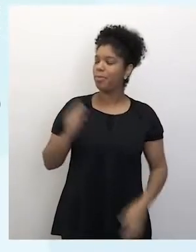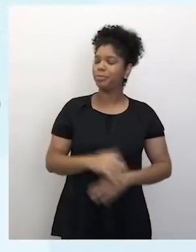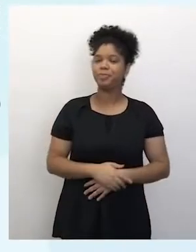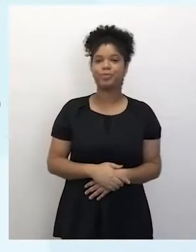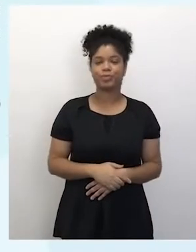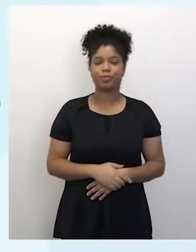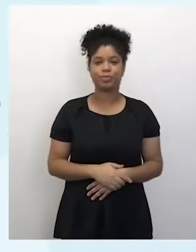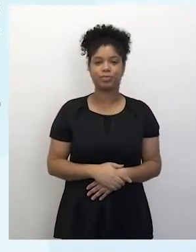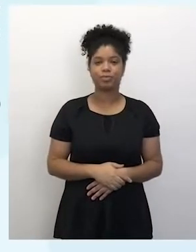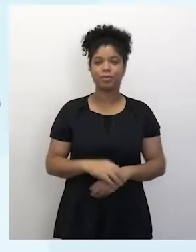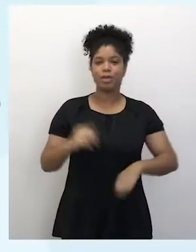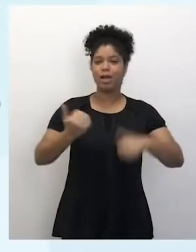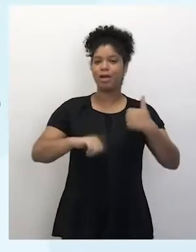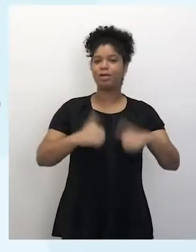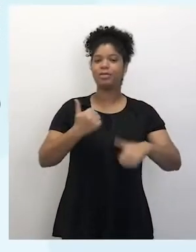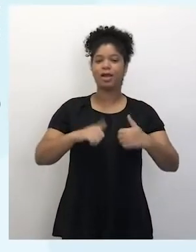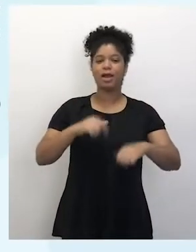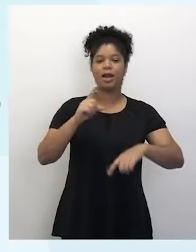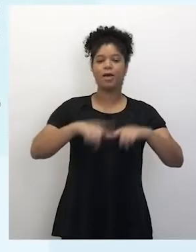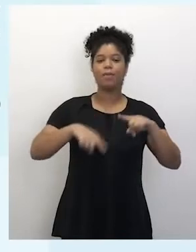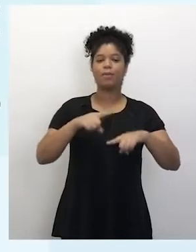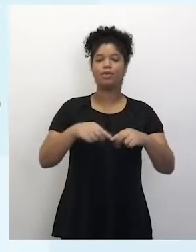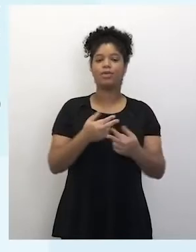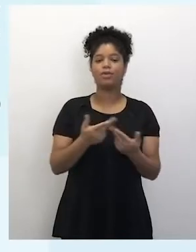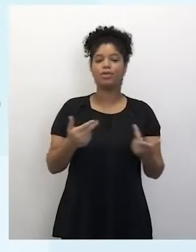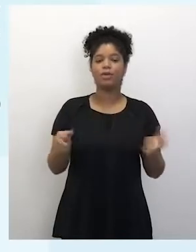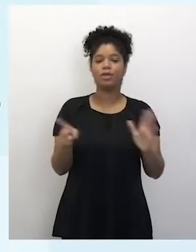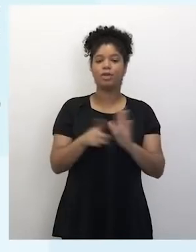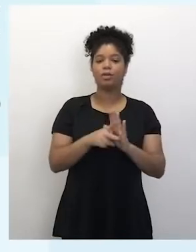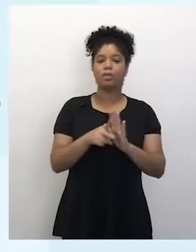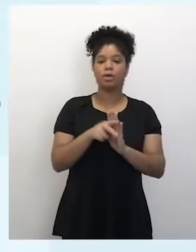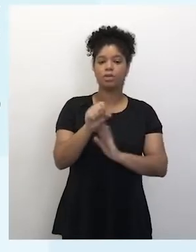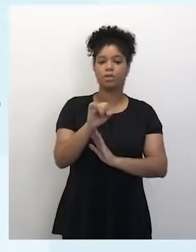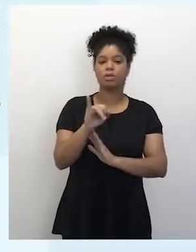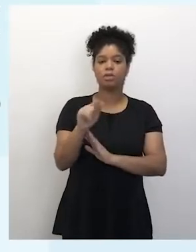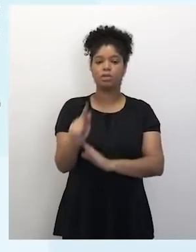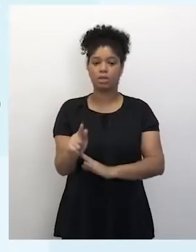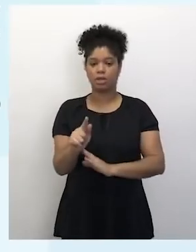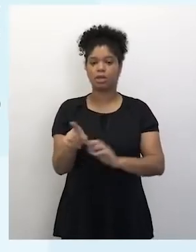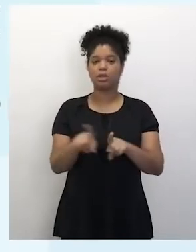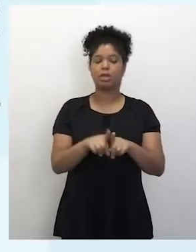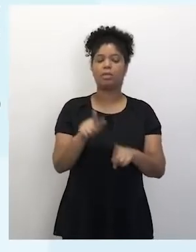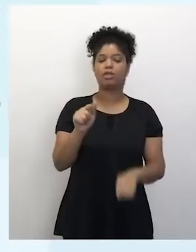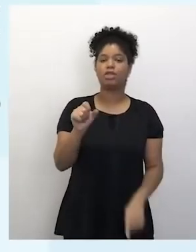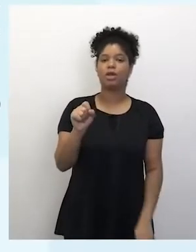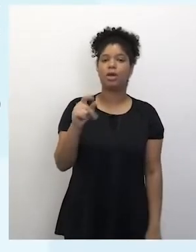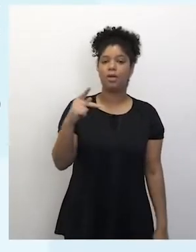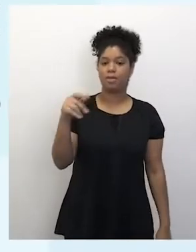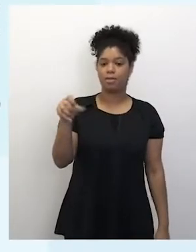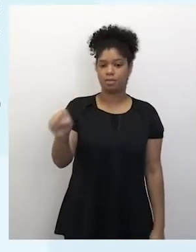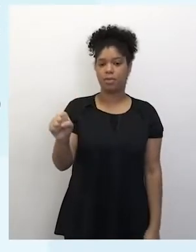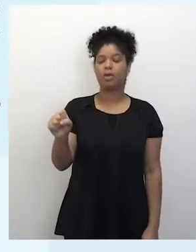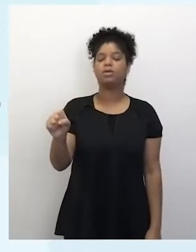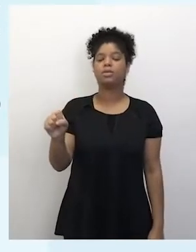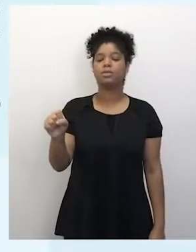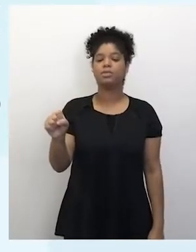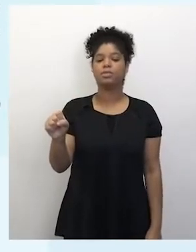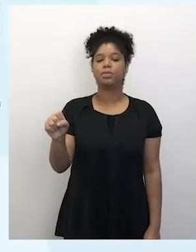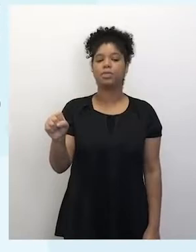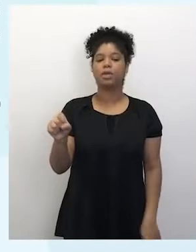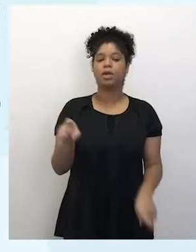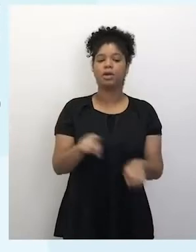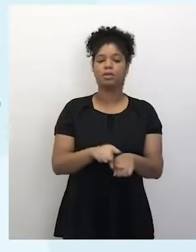Analisar os tipos de produtos do sensoriamento remoto, sistemas de informações geográficas, sistema